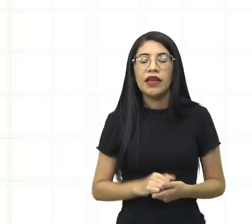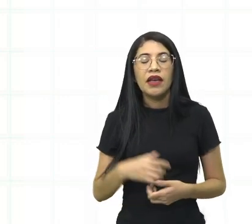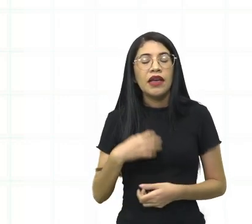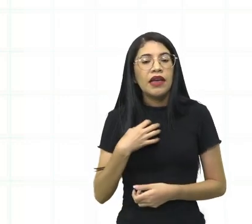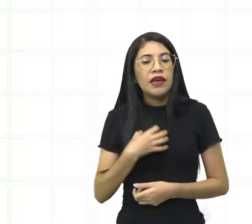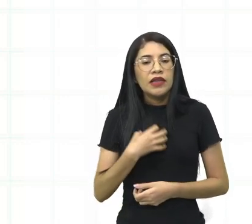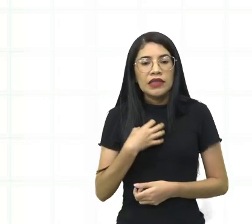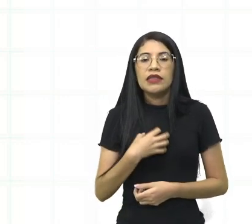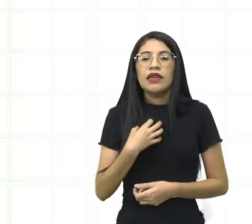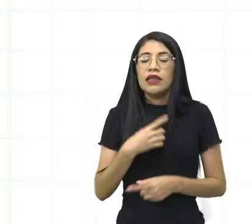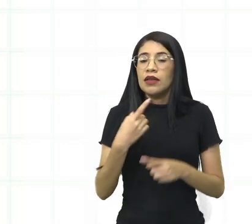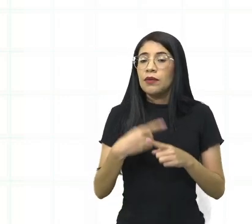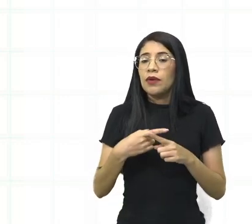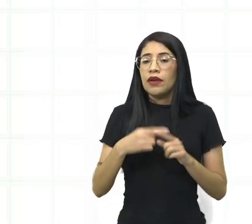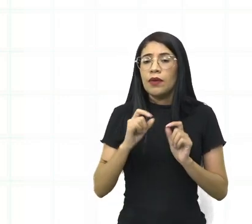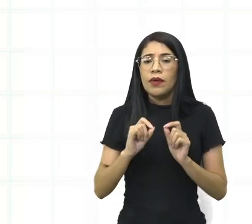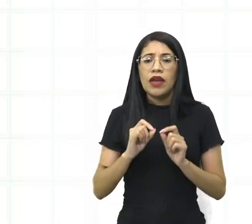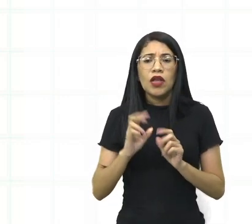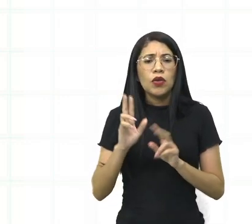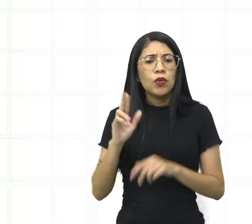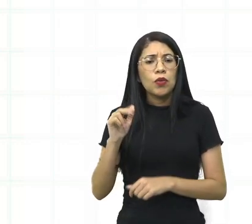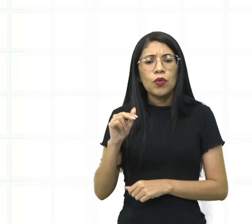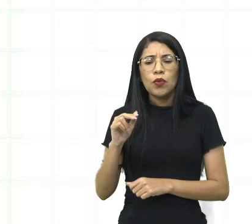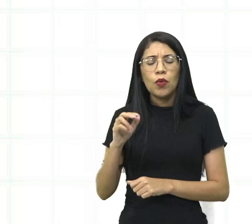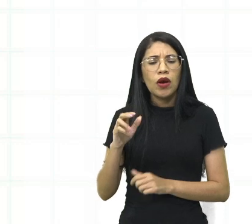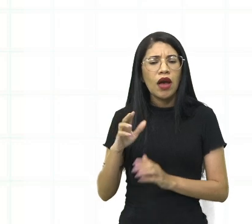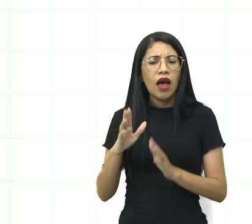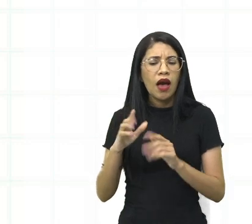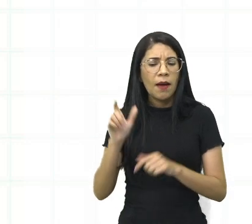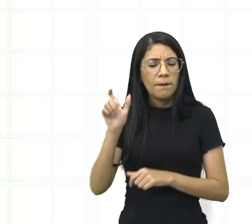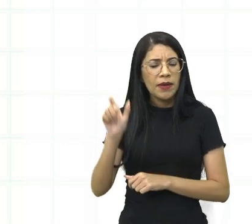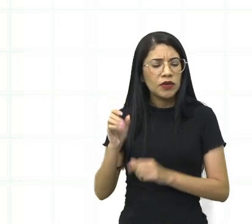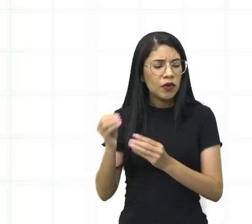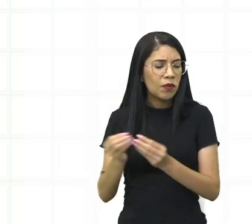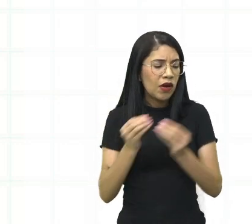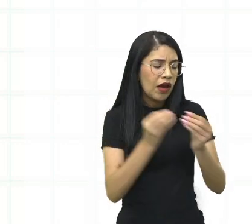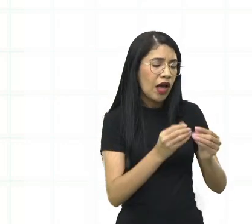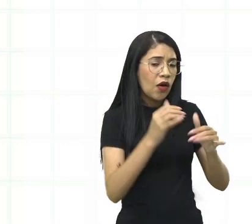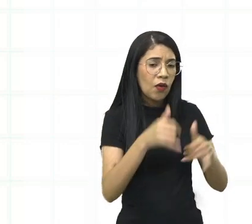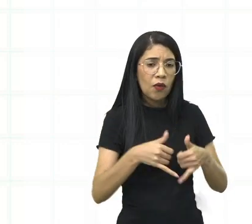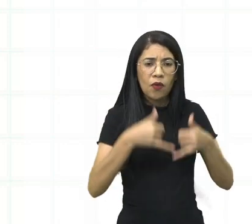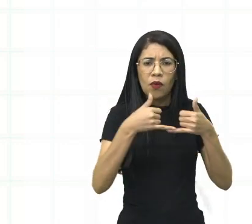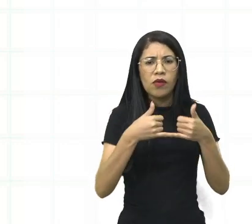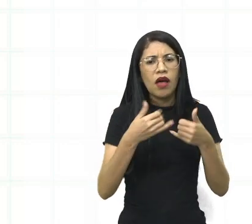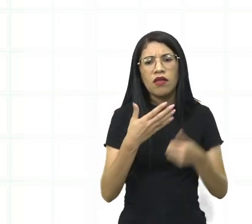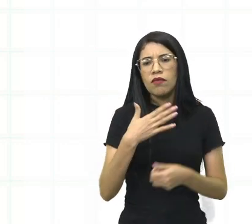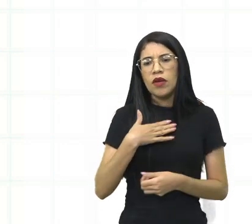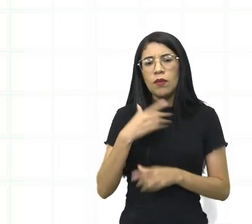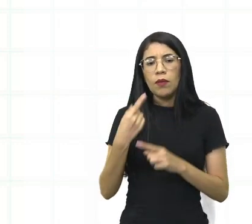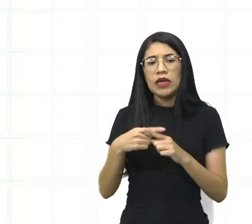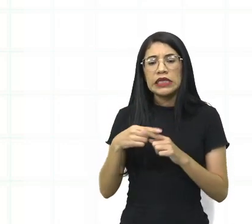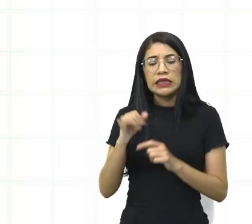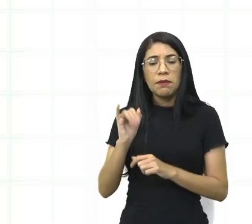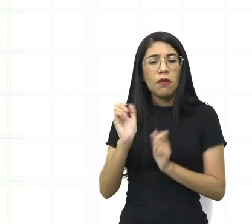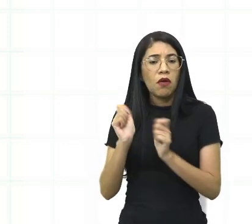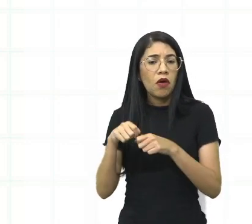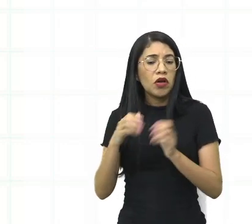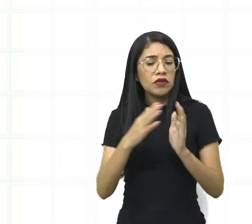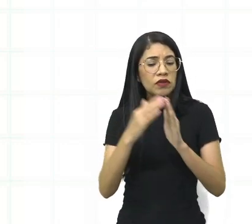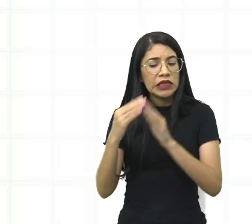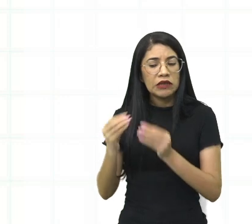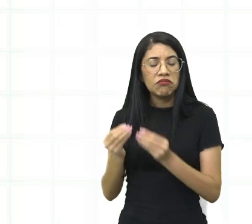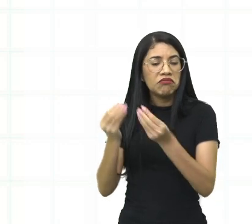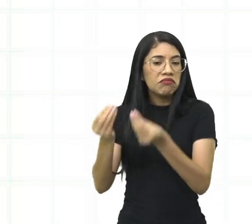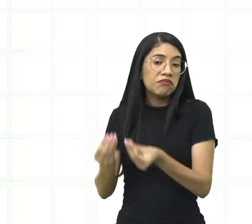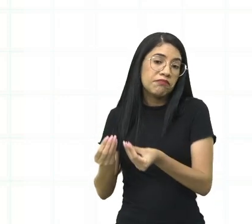Estou indignada porque em nenhum momento o entregador entrou em contato comigo para saber se poderia entregar a algum